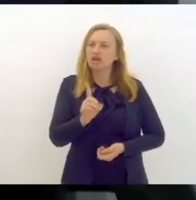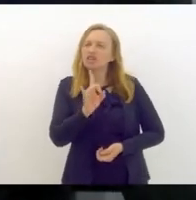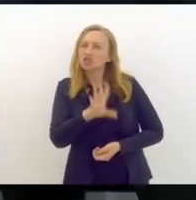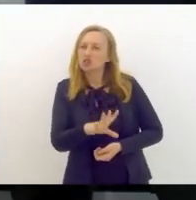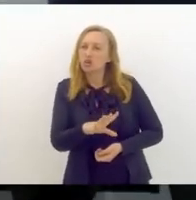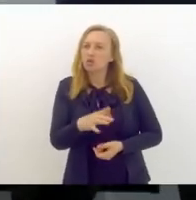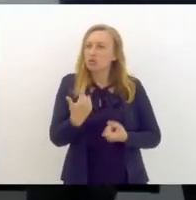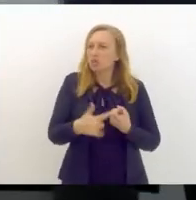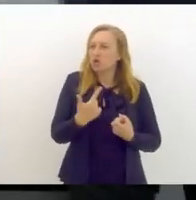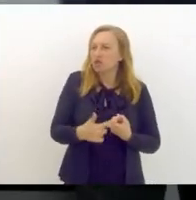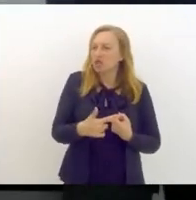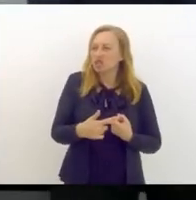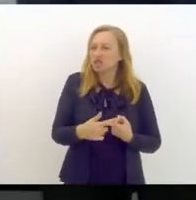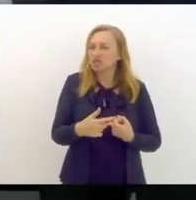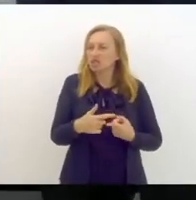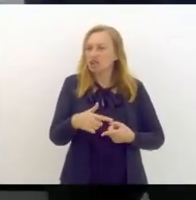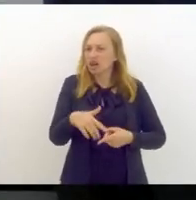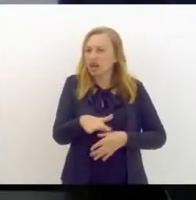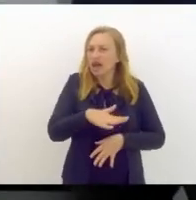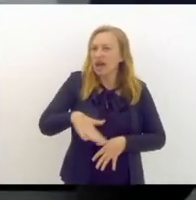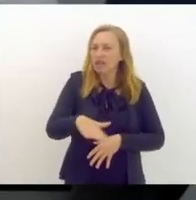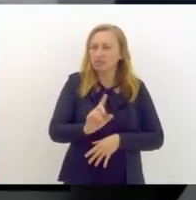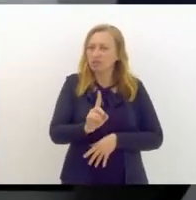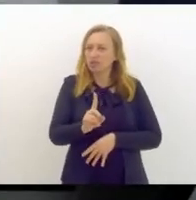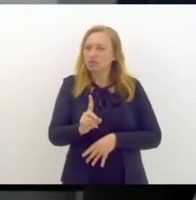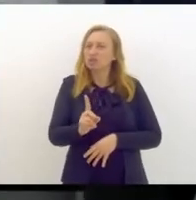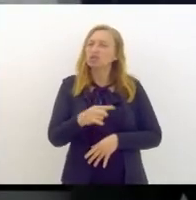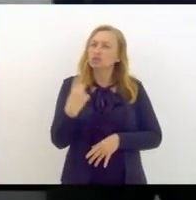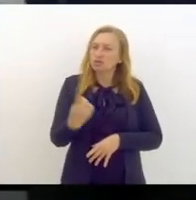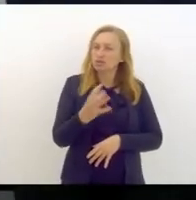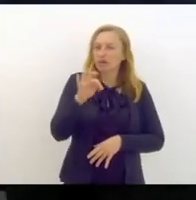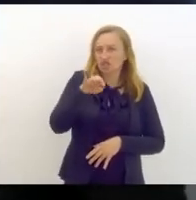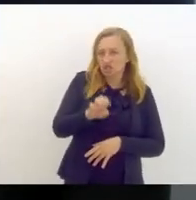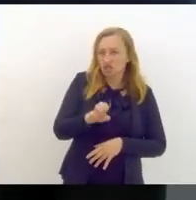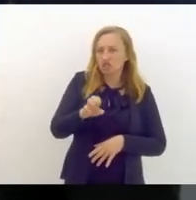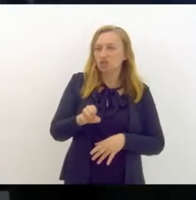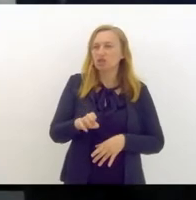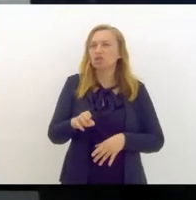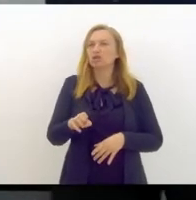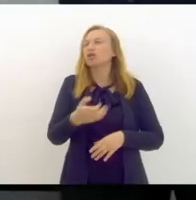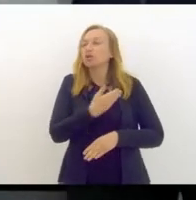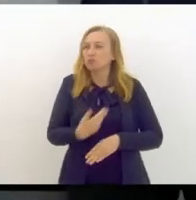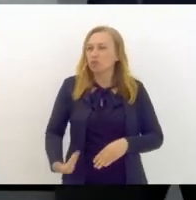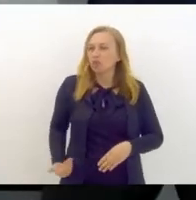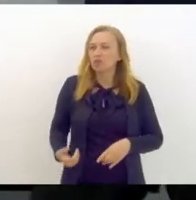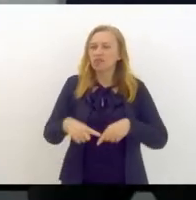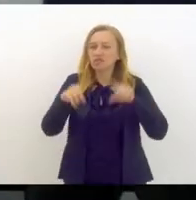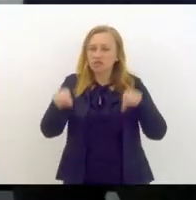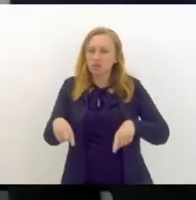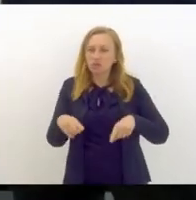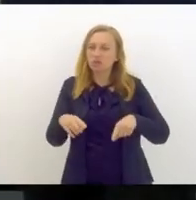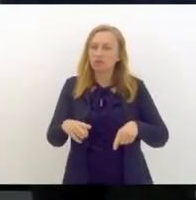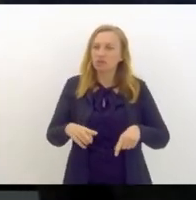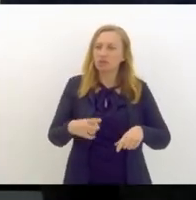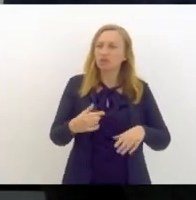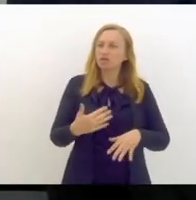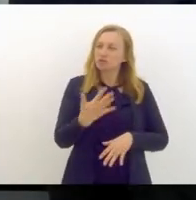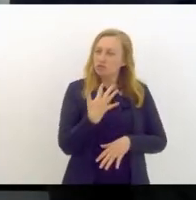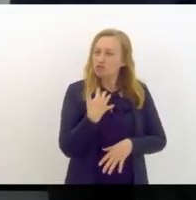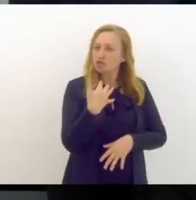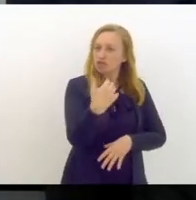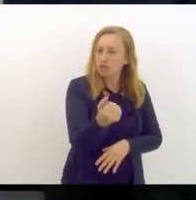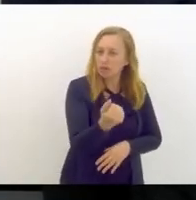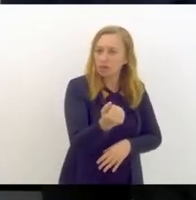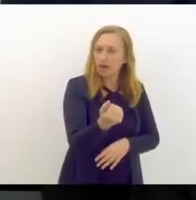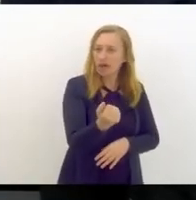isso porque a gente está no ambiente da unidade. Nós somos agentes públicos, servidores, estamos aqui pela causa. Quando foram chamados a equipe do